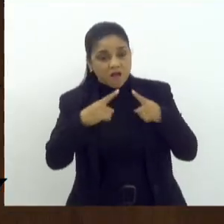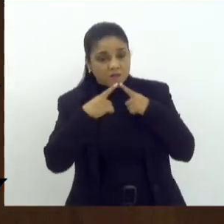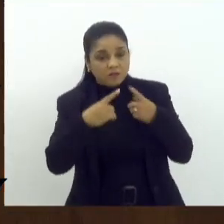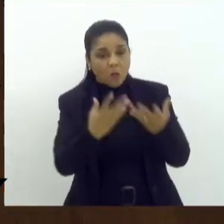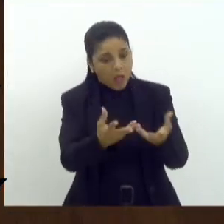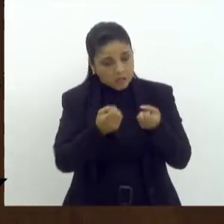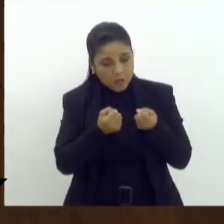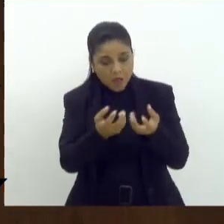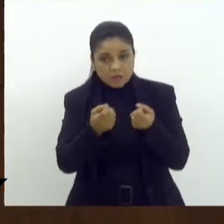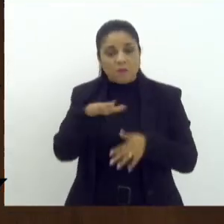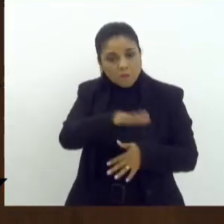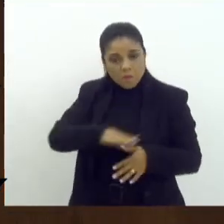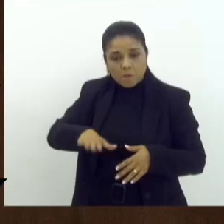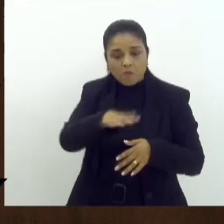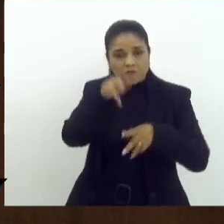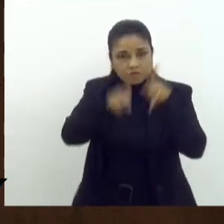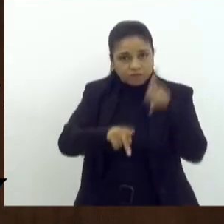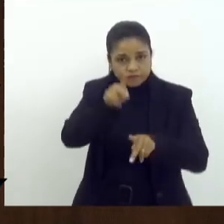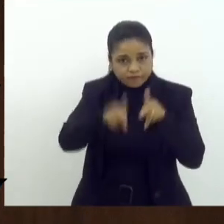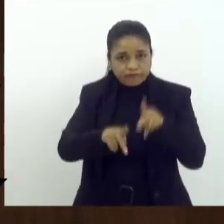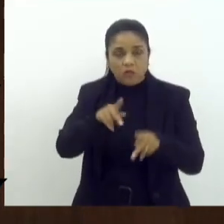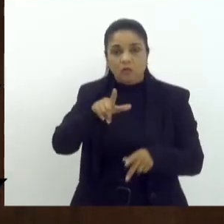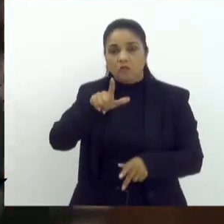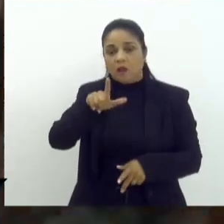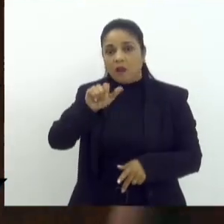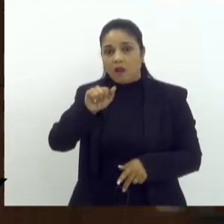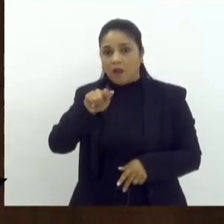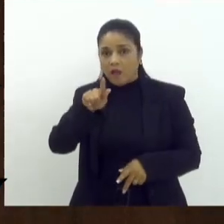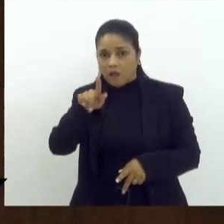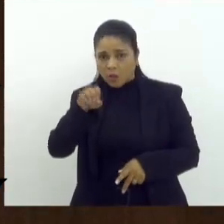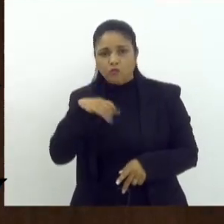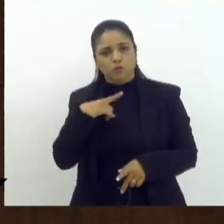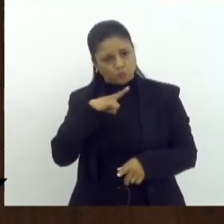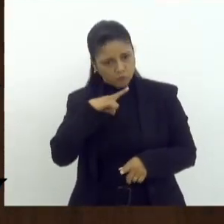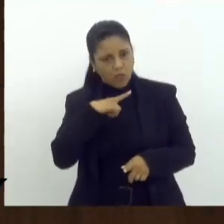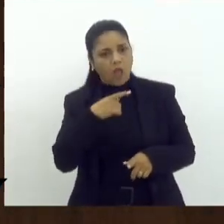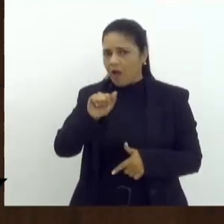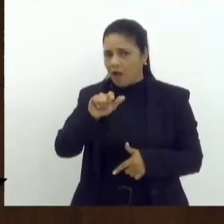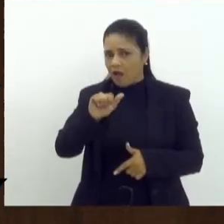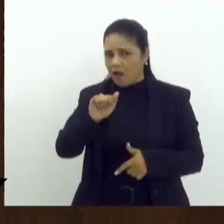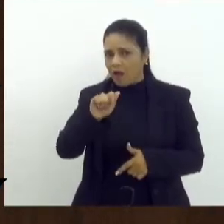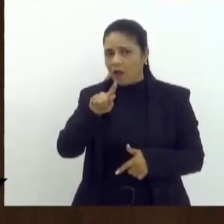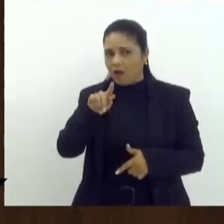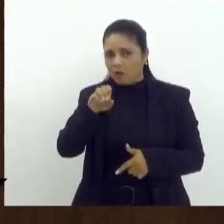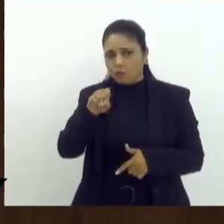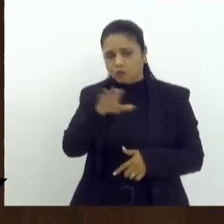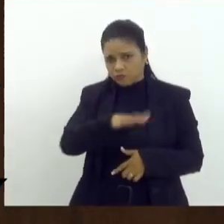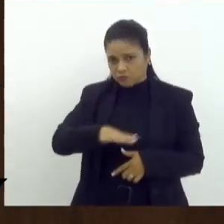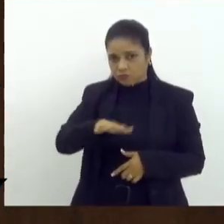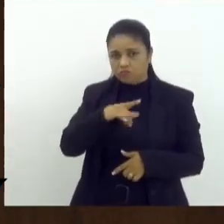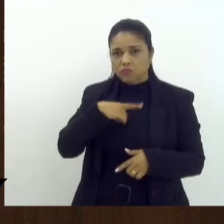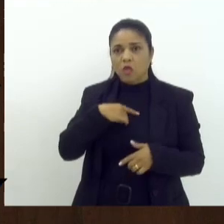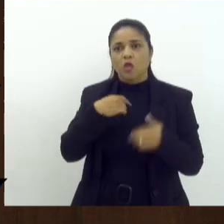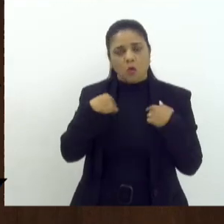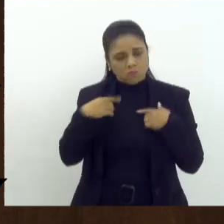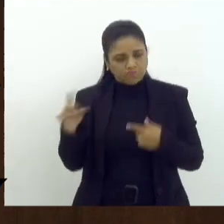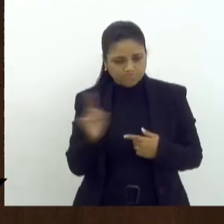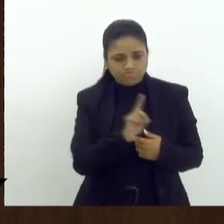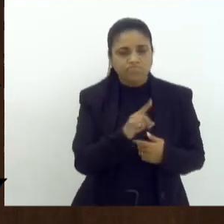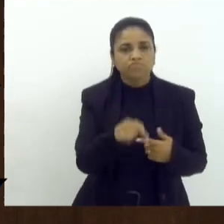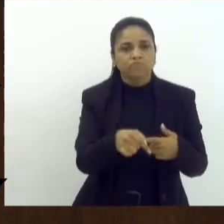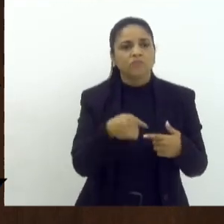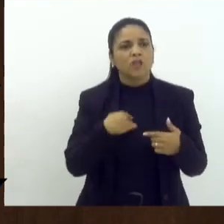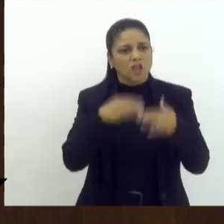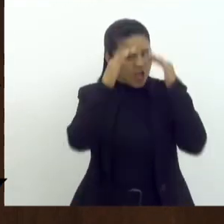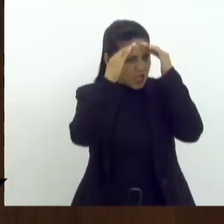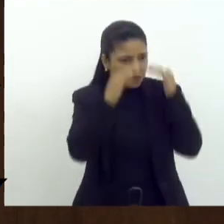de região dos lagos Doutor Serginho você sabe que eu tenho um comércio na Região dos Lagos me faz presente respeito à forma que é prolargo estrada população